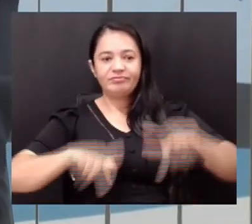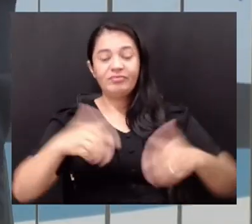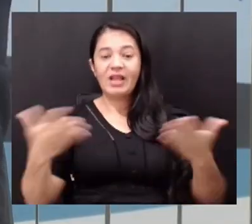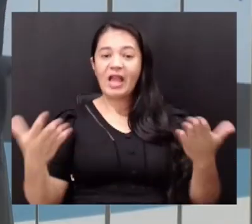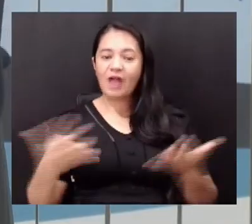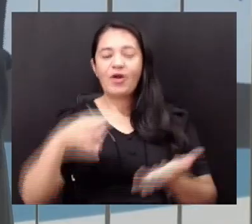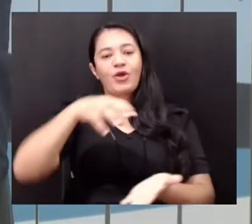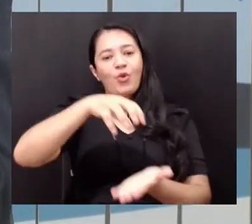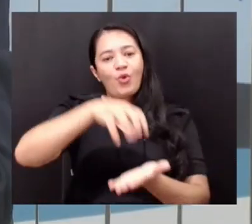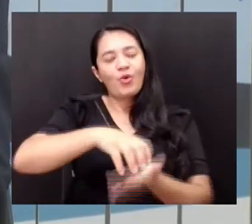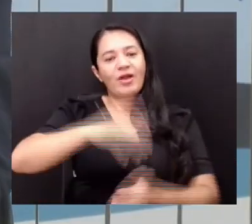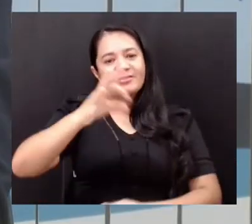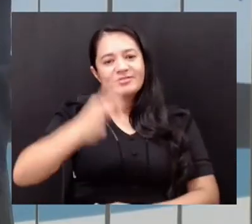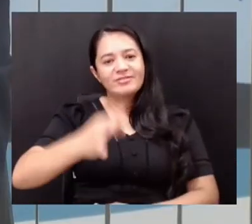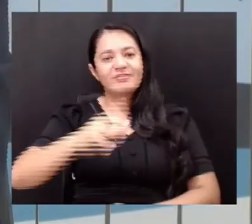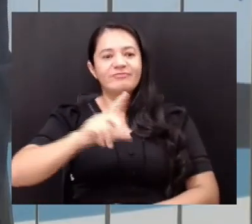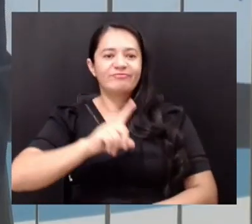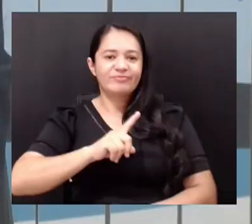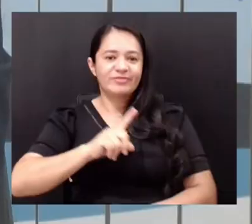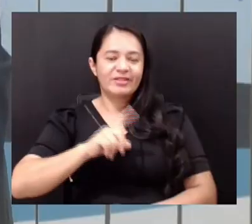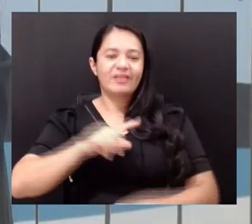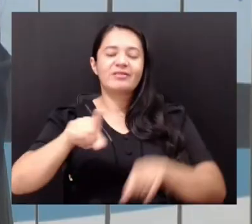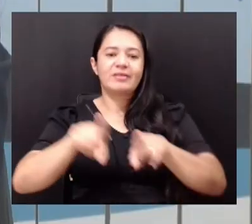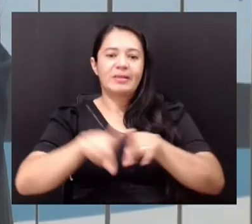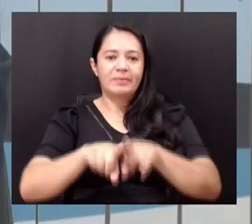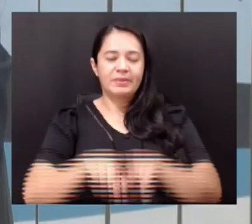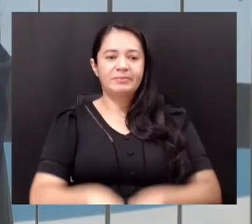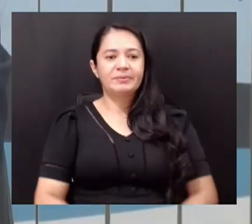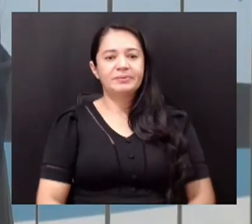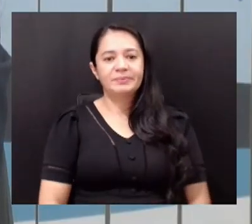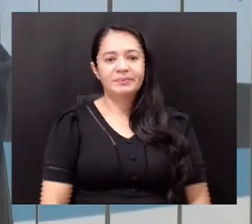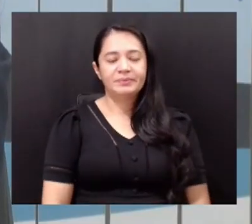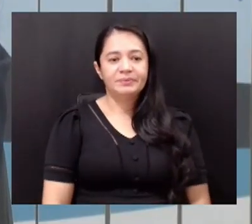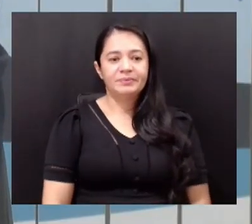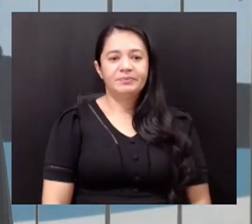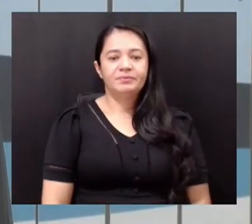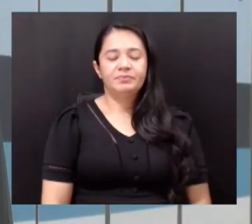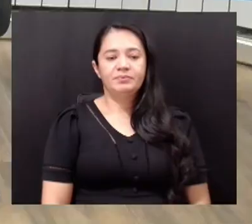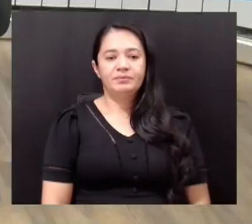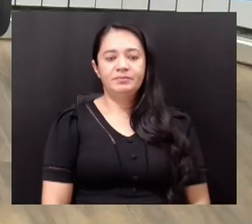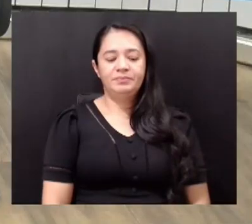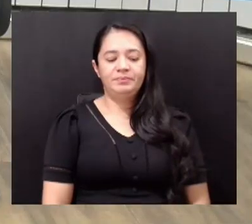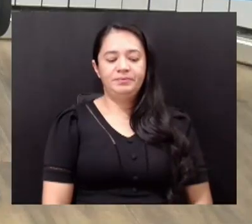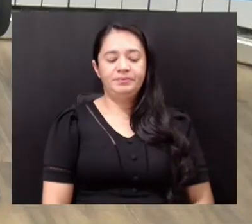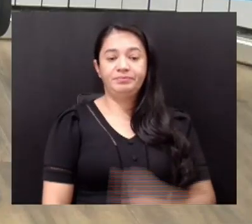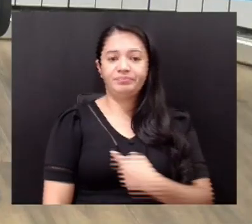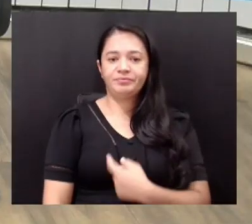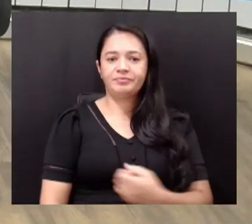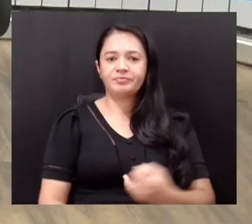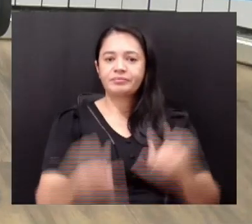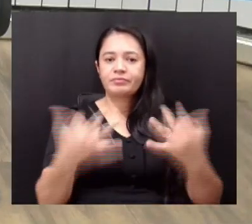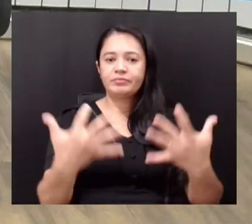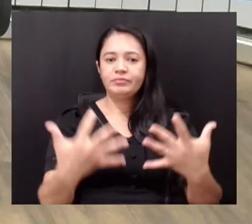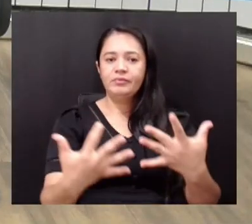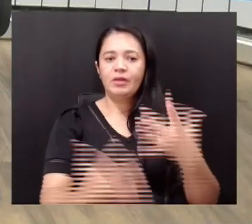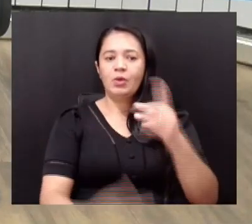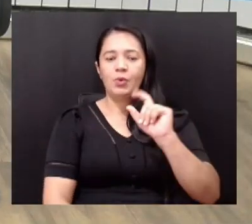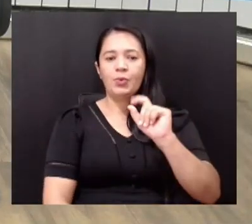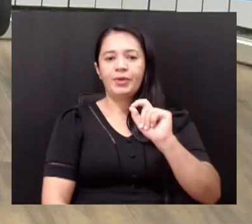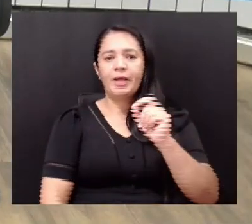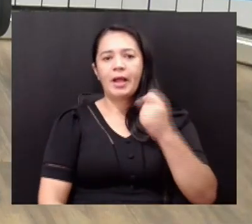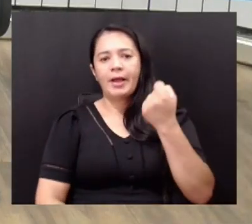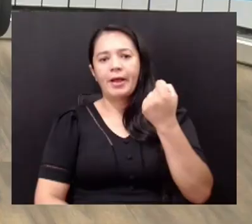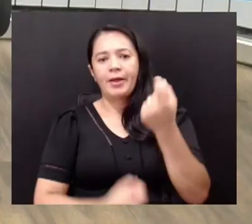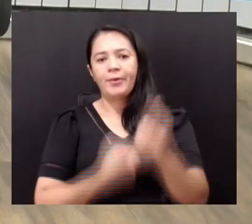os riscos psicossociais. E aí um ponto que é interessante a gente falar, talvez algumas pessoas não